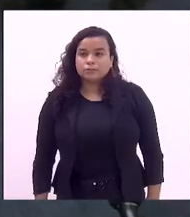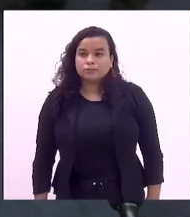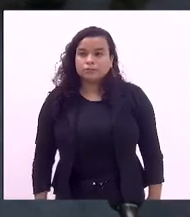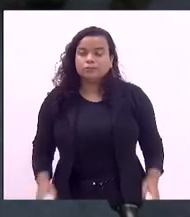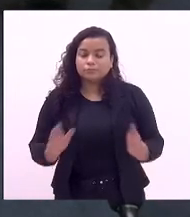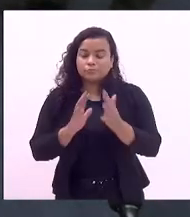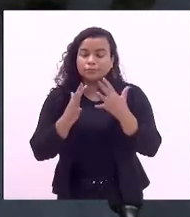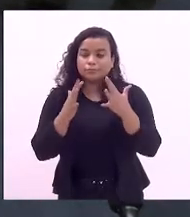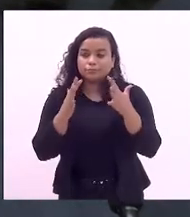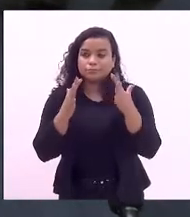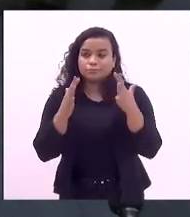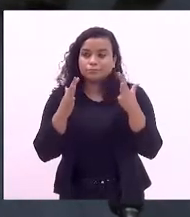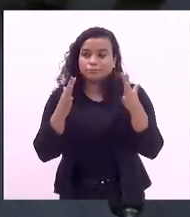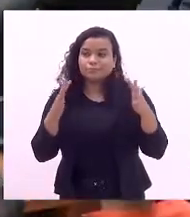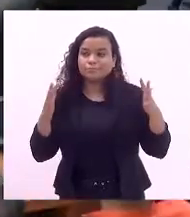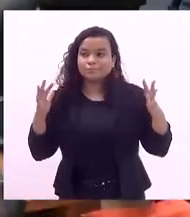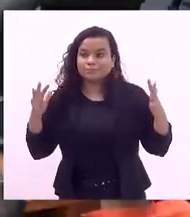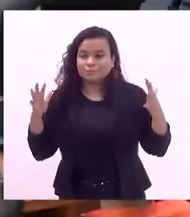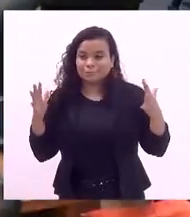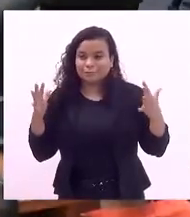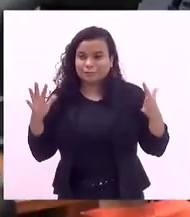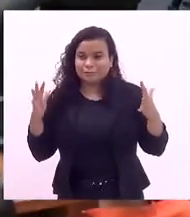E aí